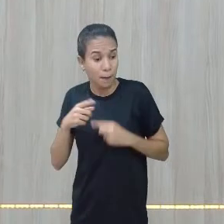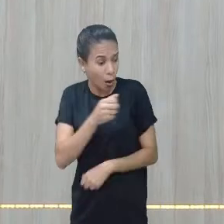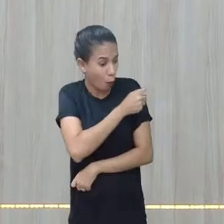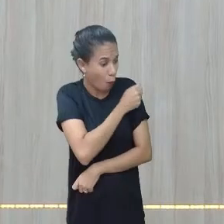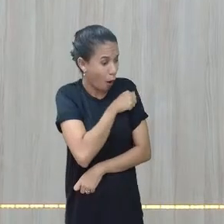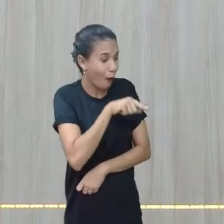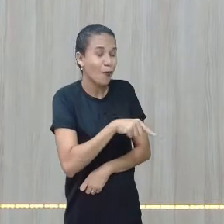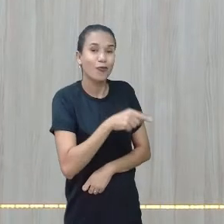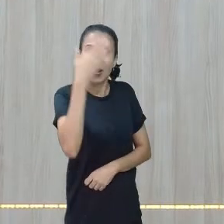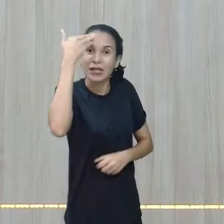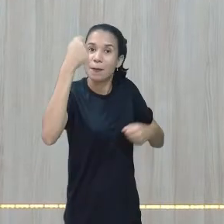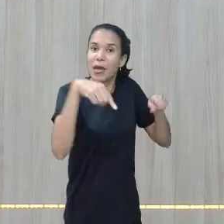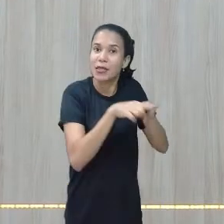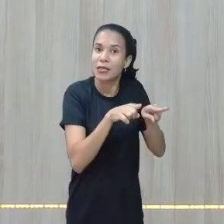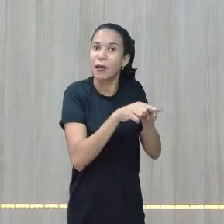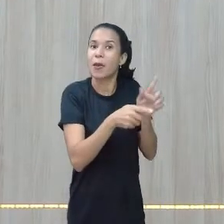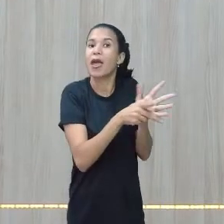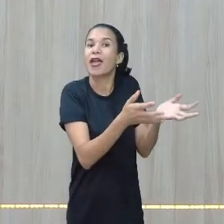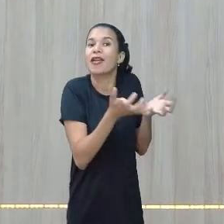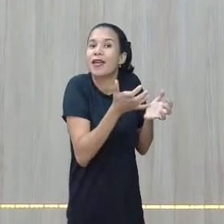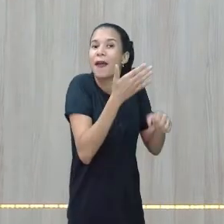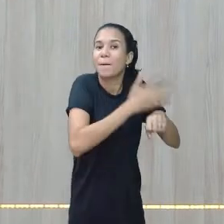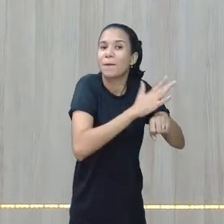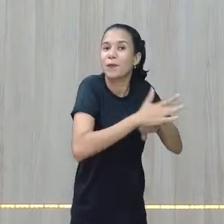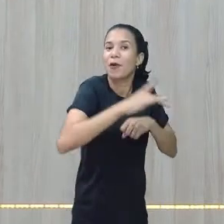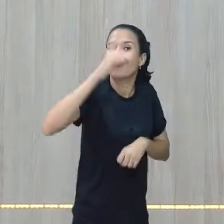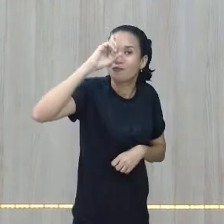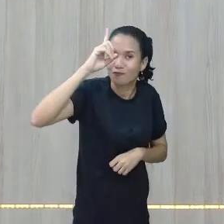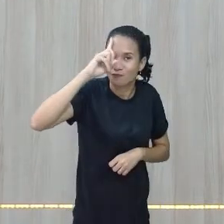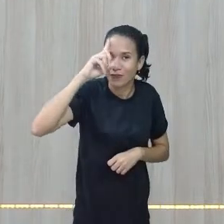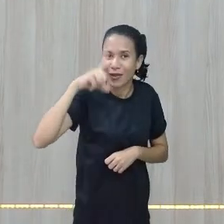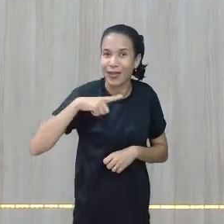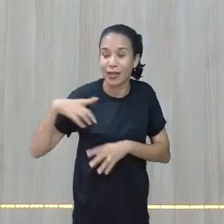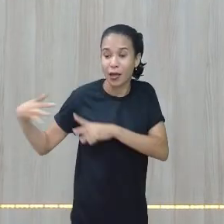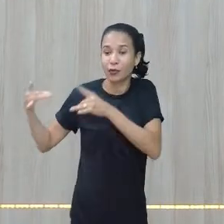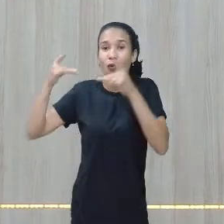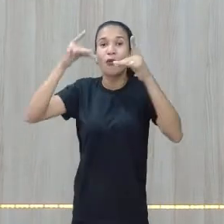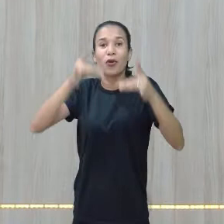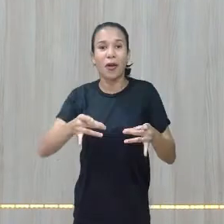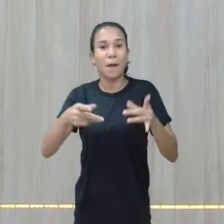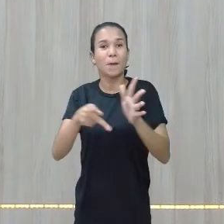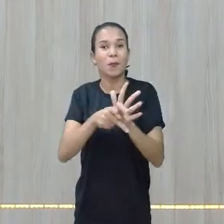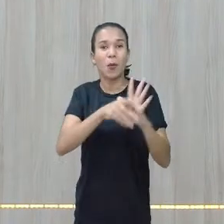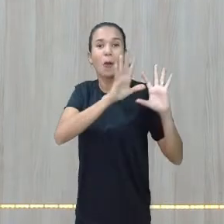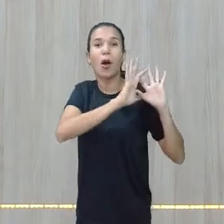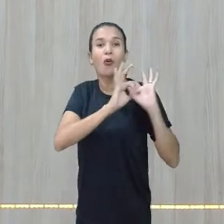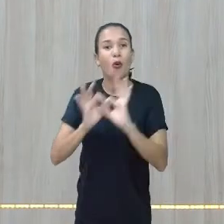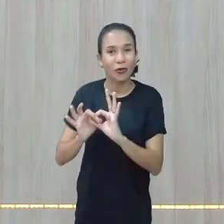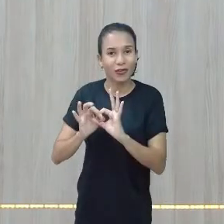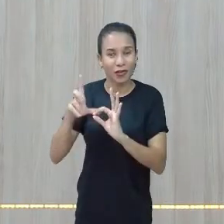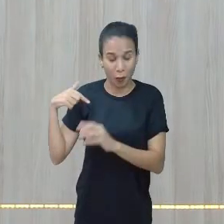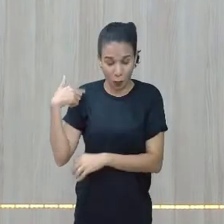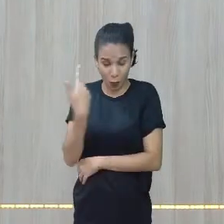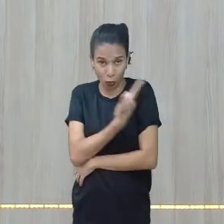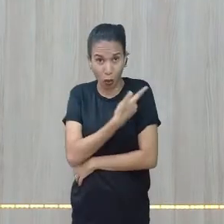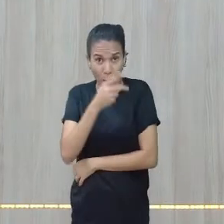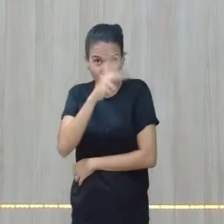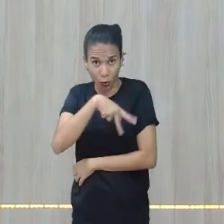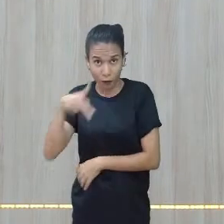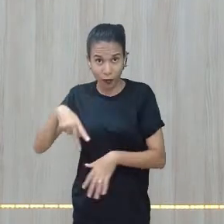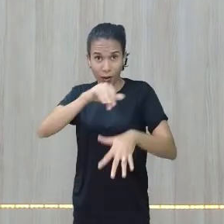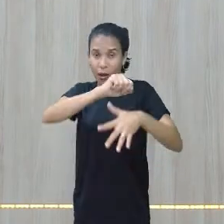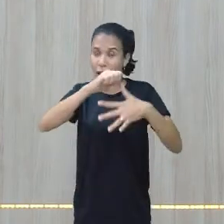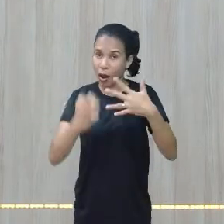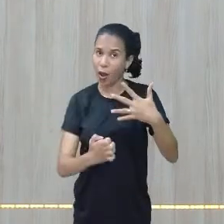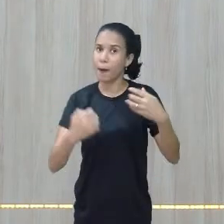perceber nesse fazer diário. E aí é quando a gente traz a questão da metacognição. né? Nós que somos professores do AEE, a